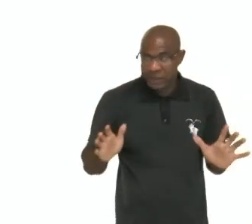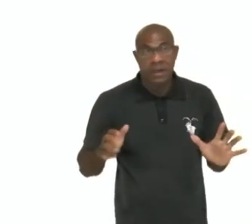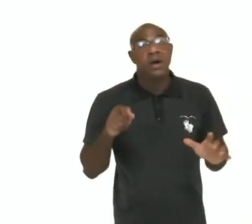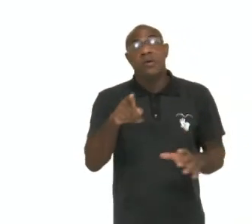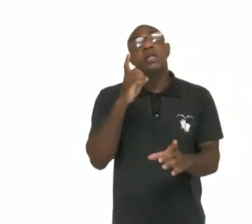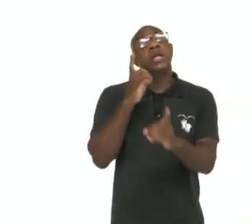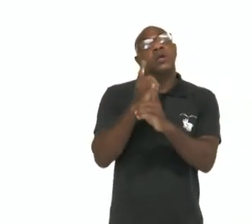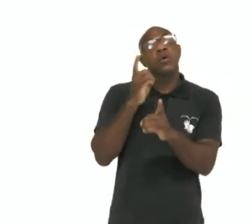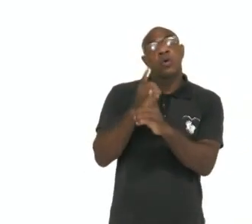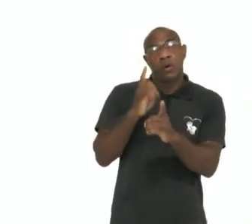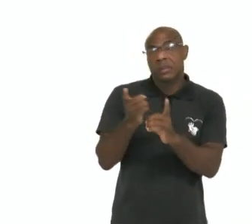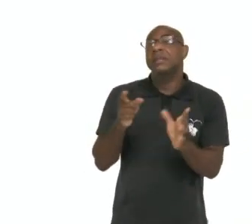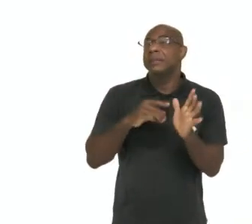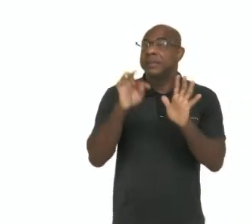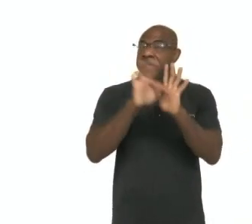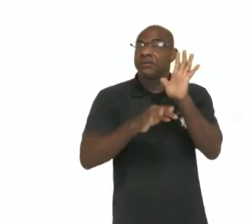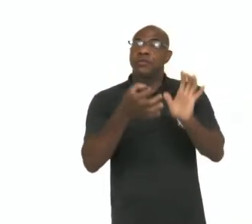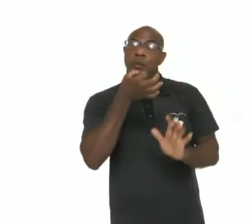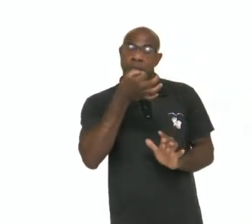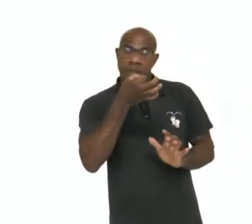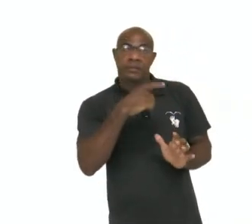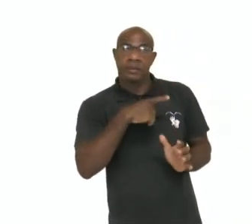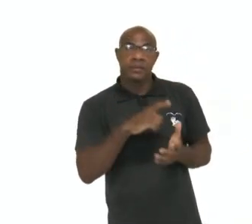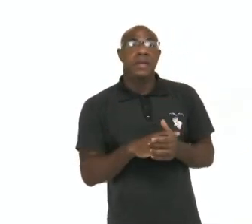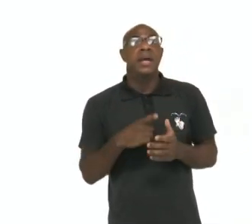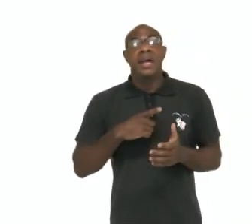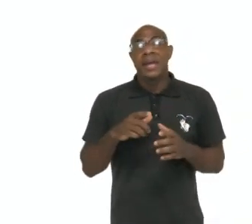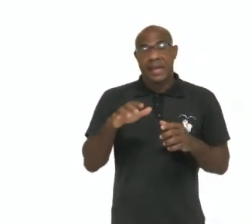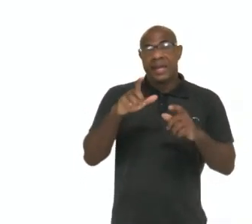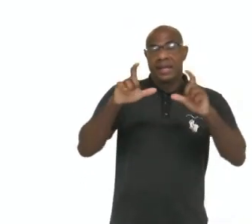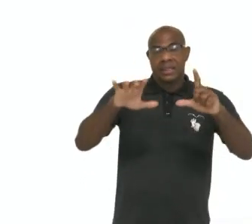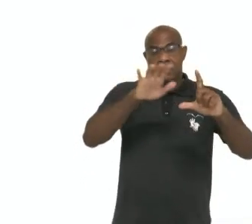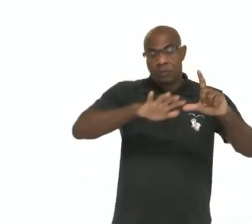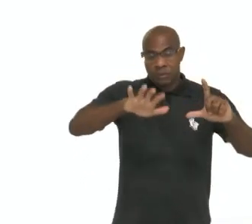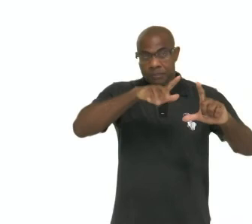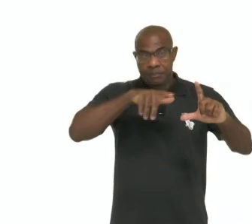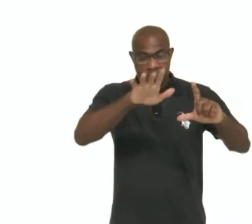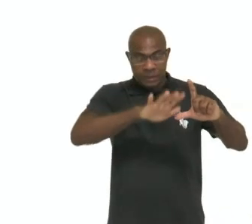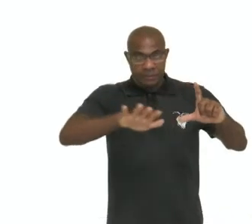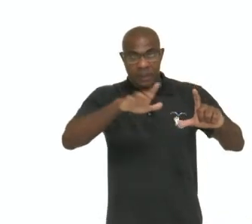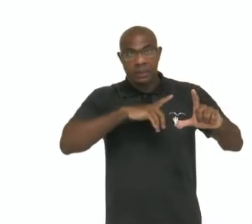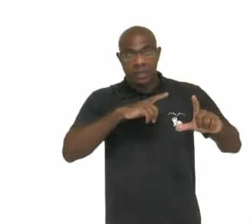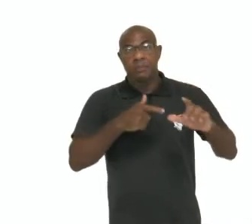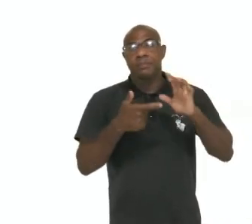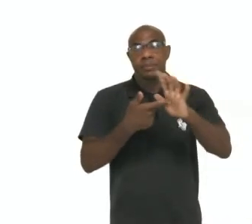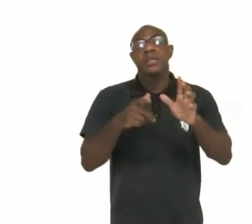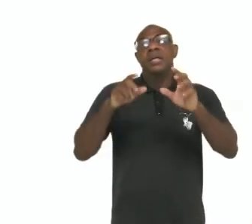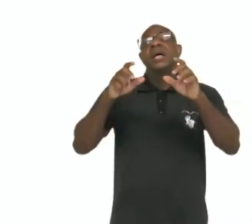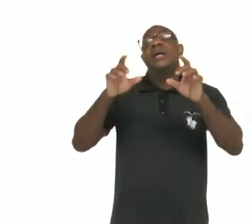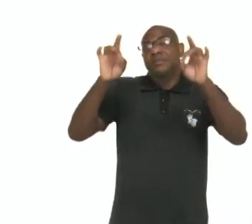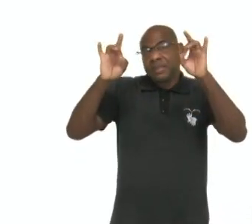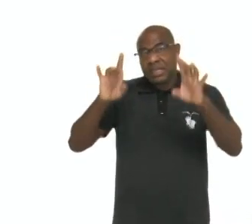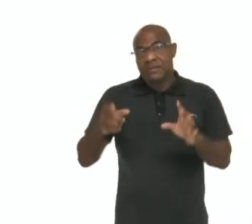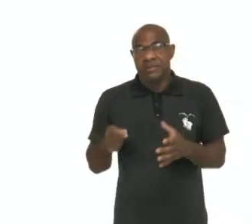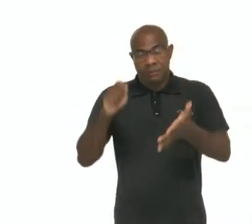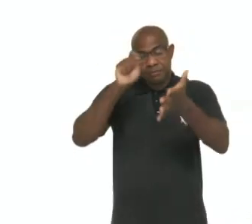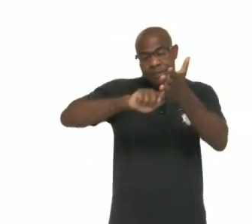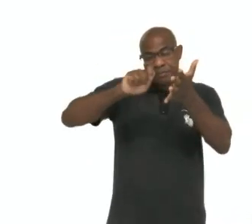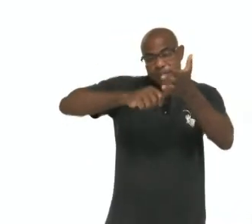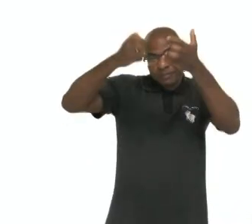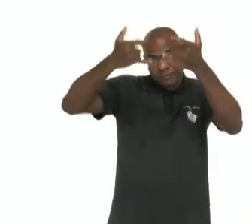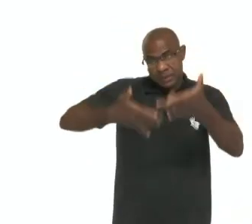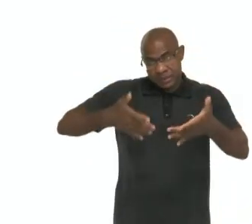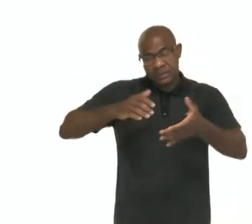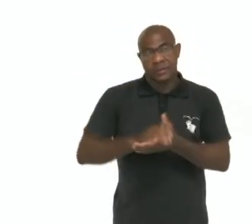você encontra artigos de opinião. Esta seção é dedicada à publicação da opinião de especialistas sobre assuntos ou temas que são controversos,